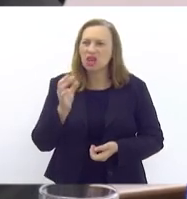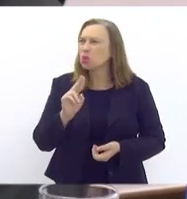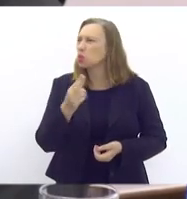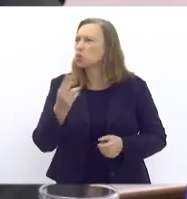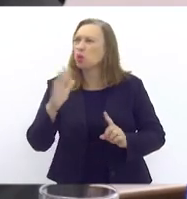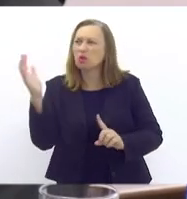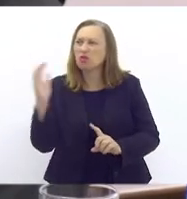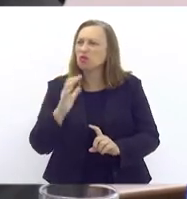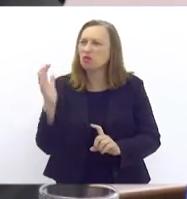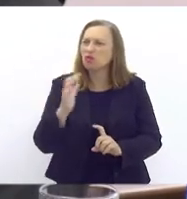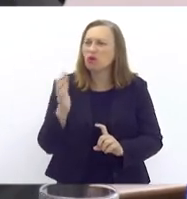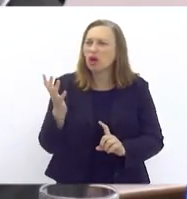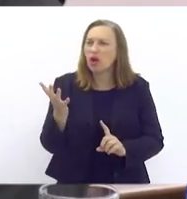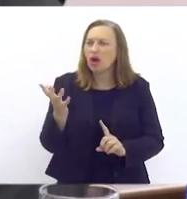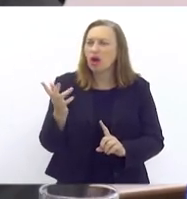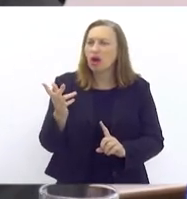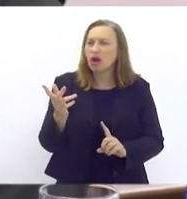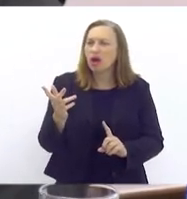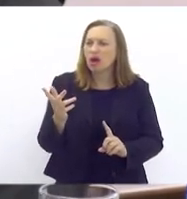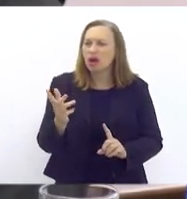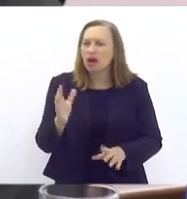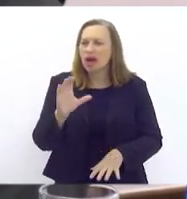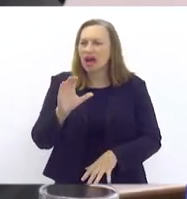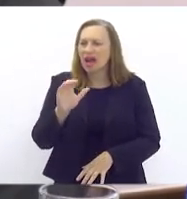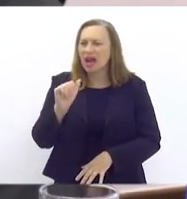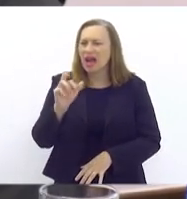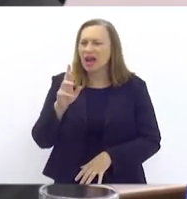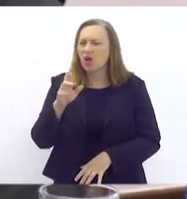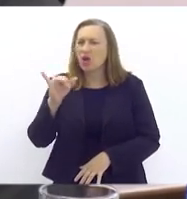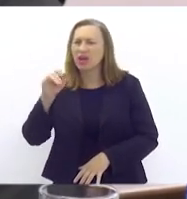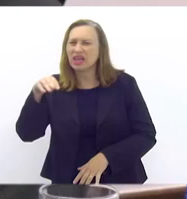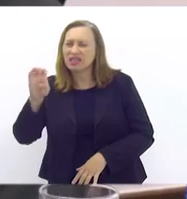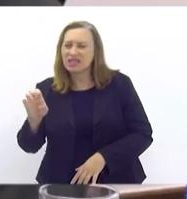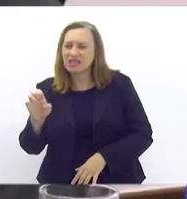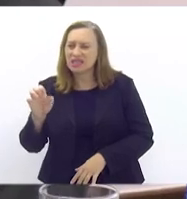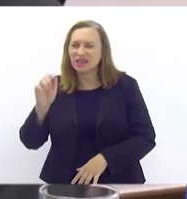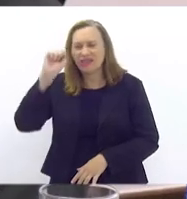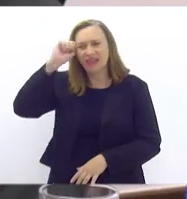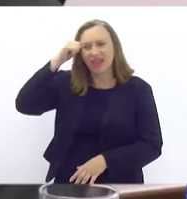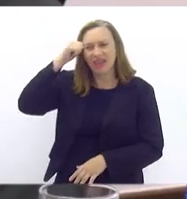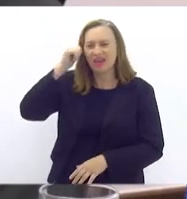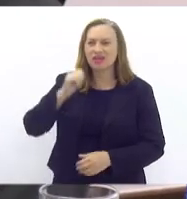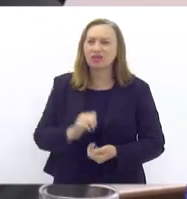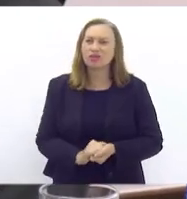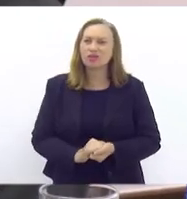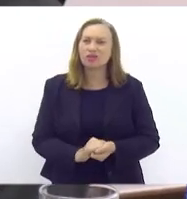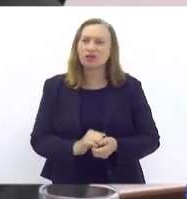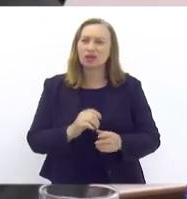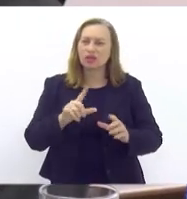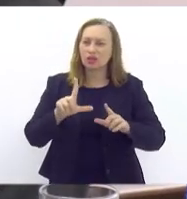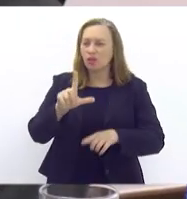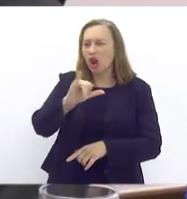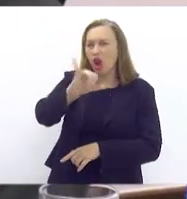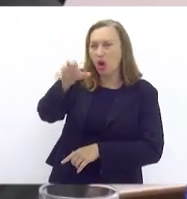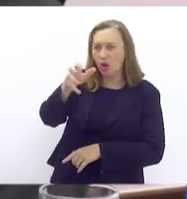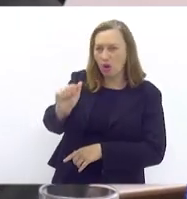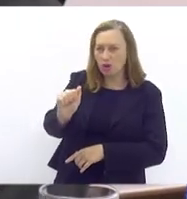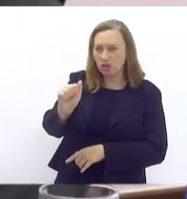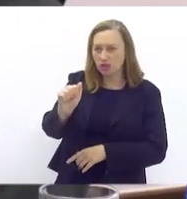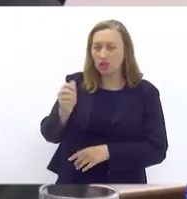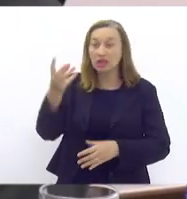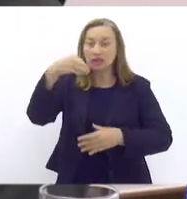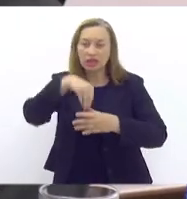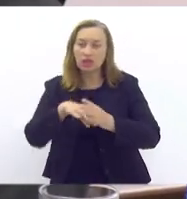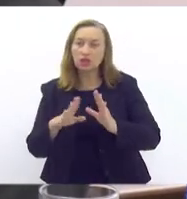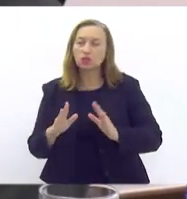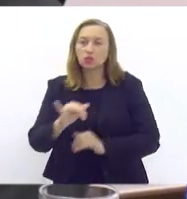aqui no Rio carioquice negra carioquice negra foi abordado na porta de uma loja aqui no Rio pedindo identidade